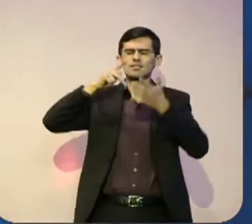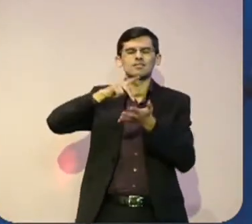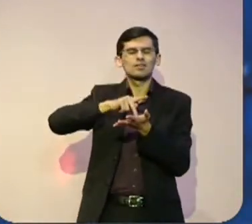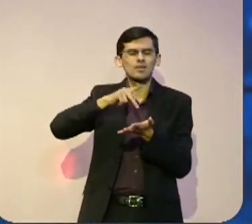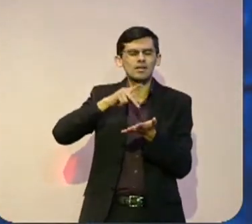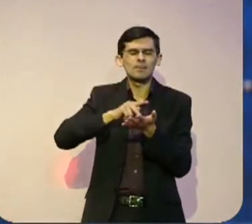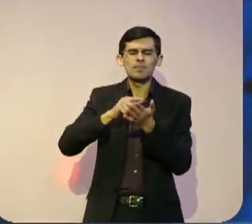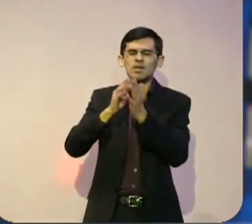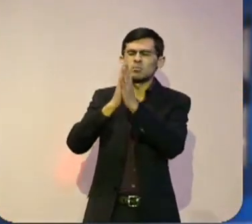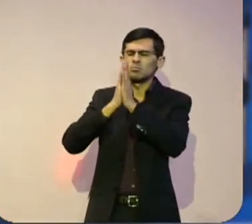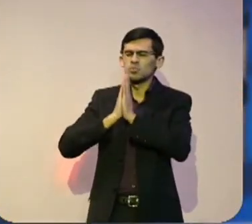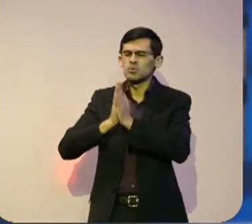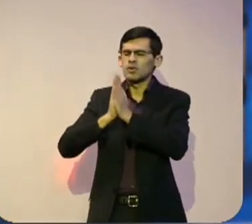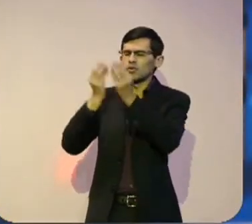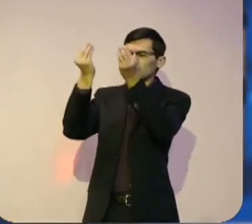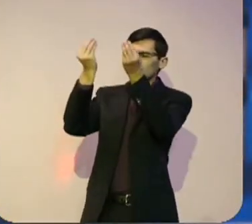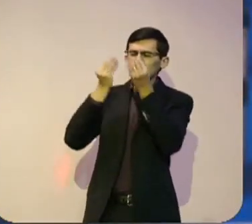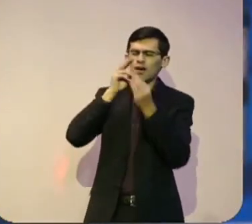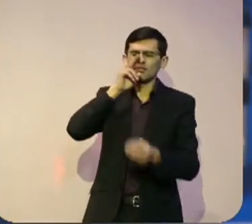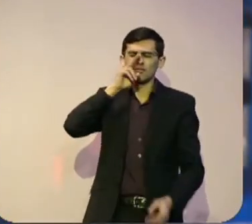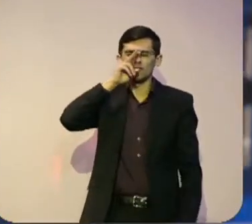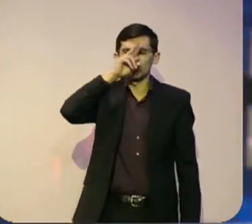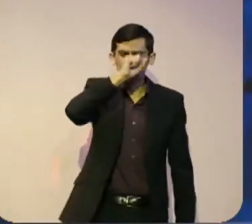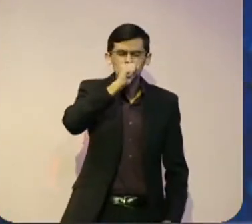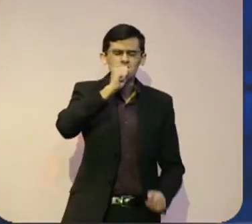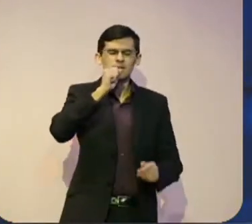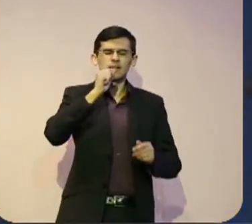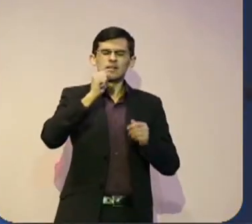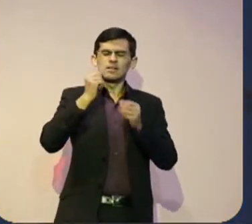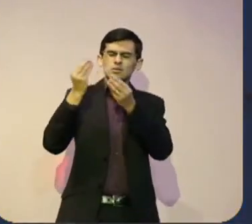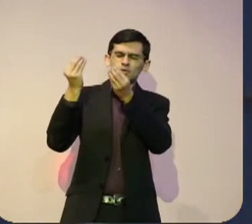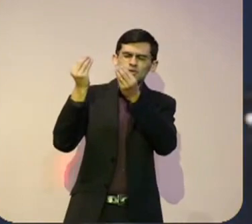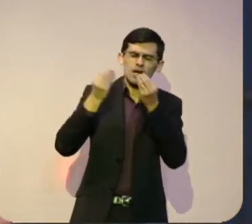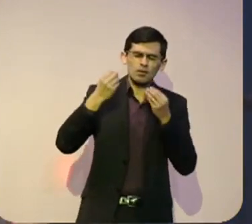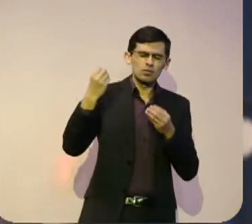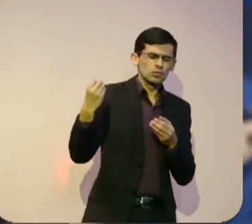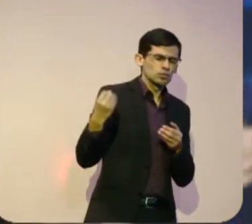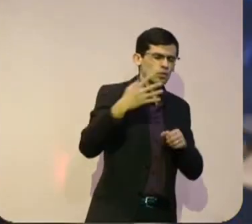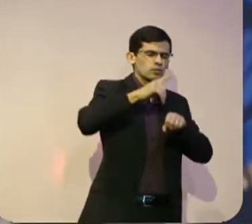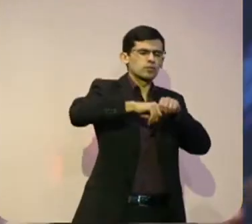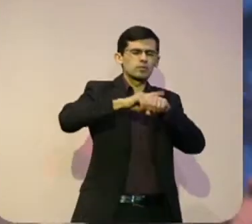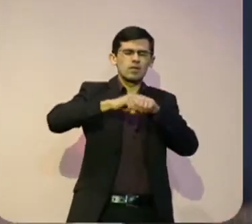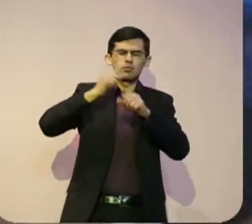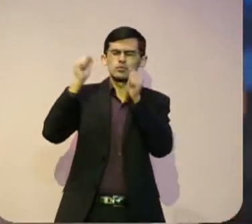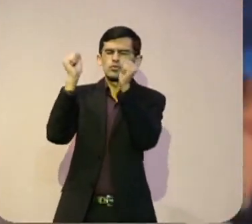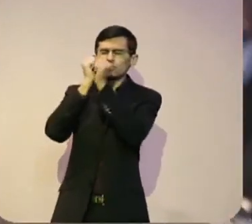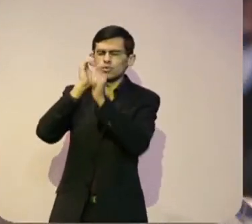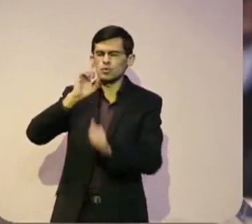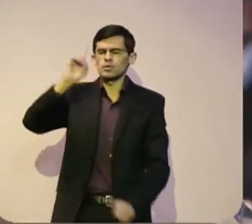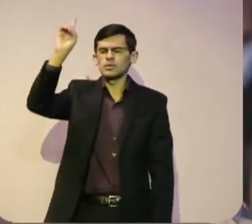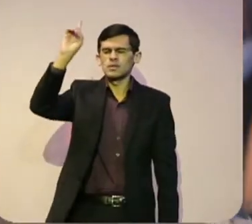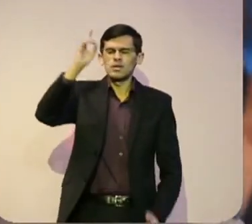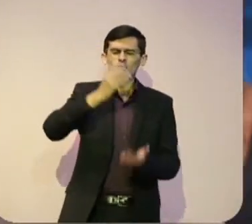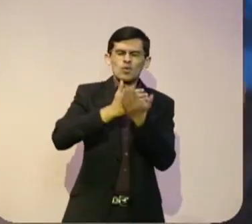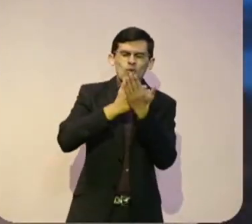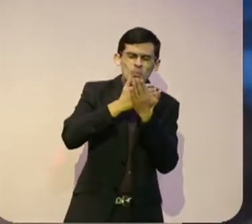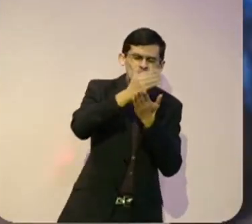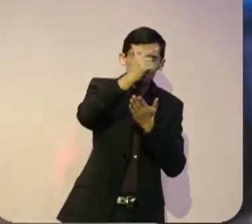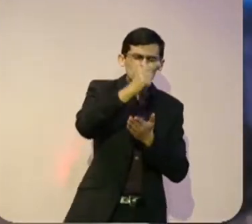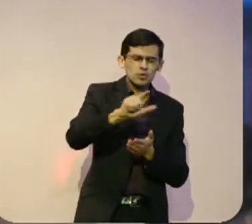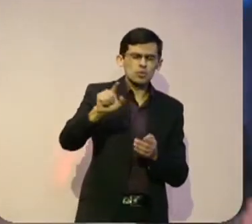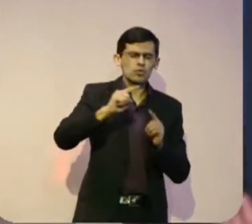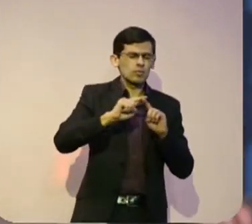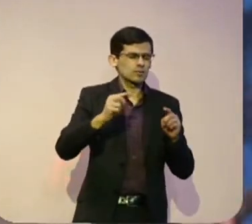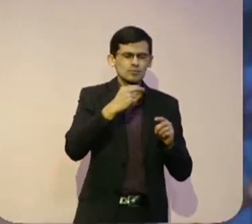Senhor. Deus, fortalece o teu povo para viver um novo tempo na tua presença. Recomeço sim, mas